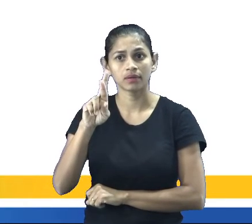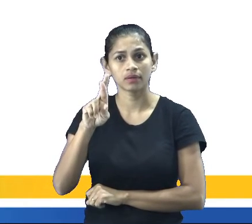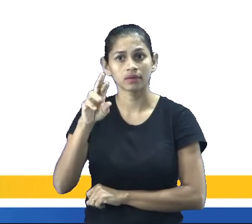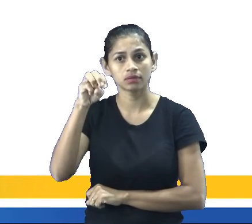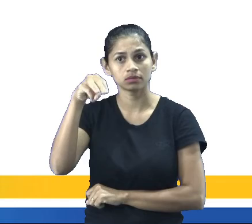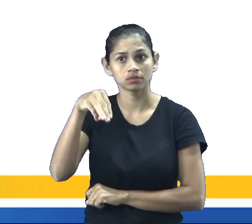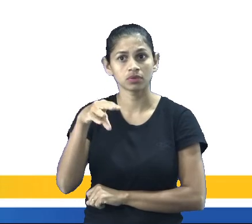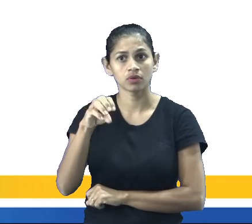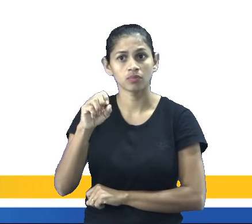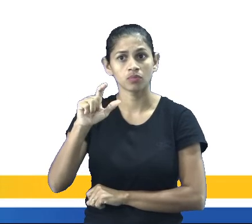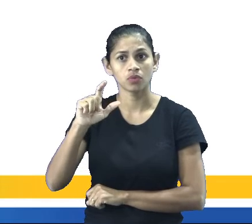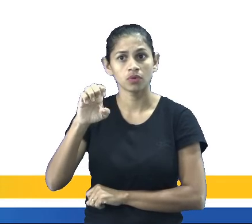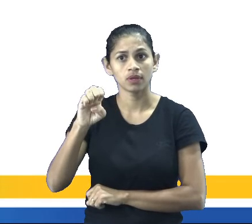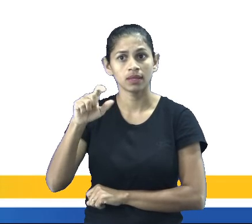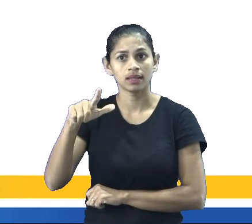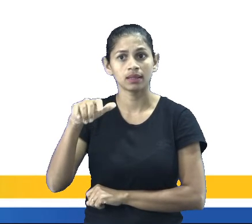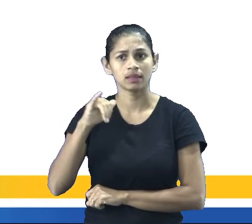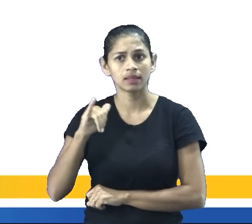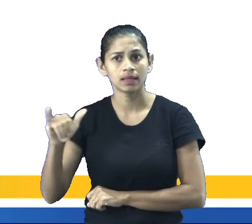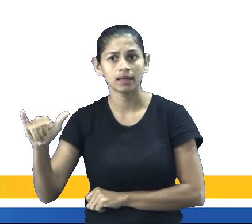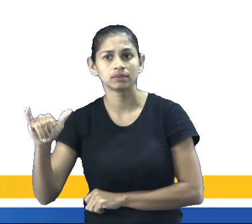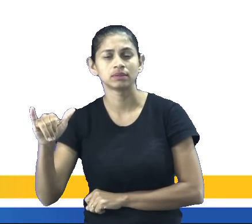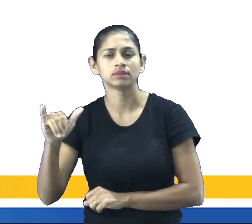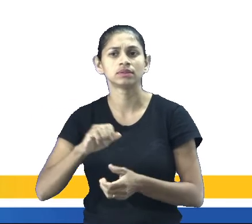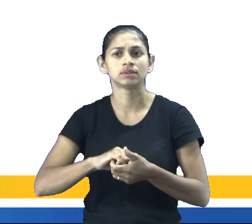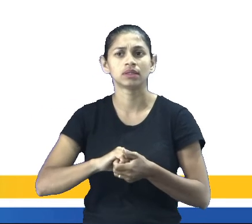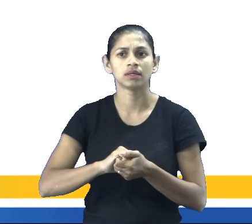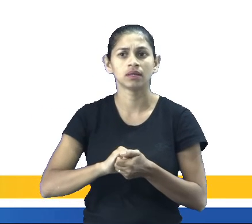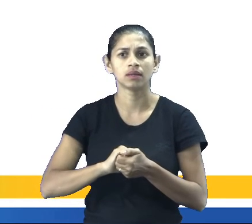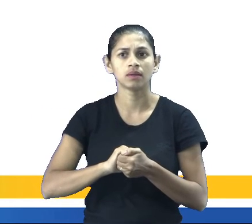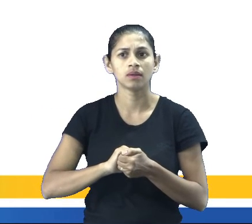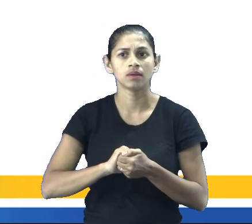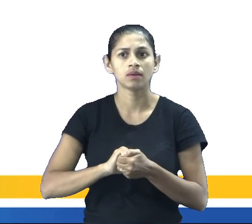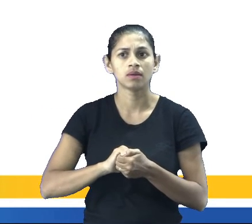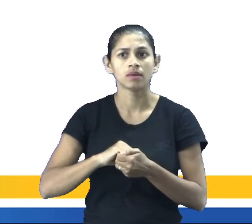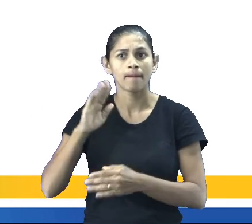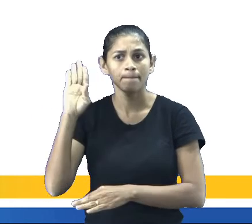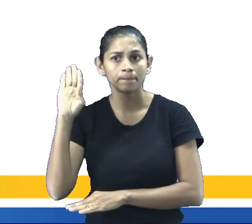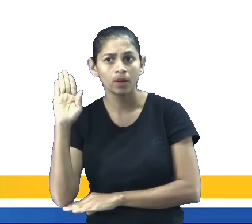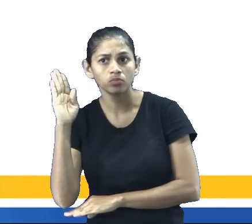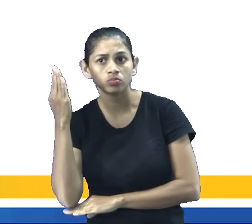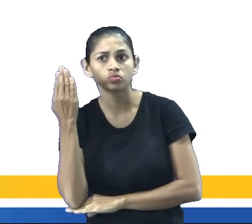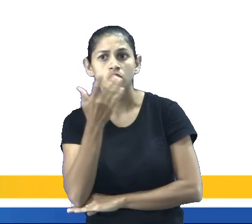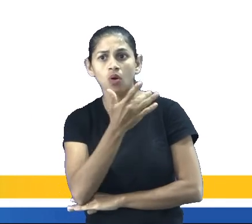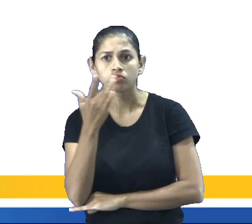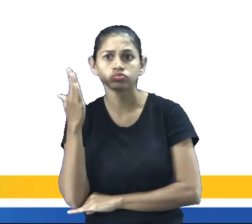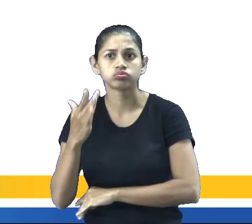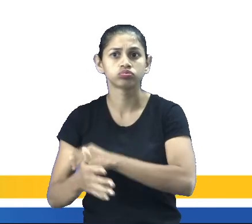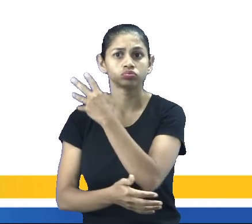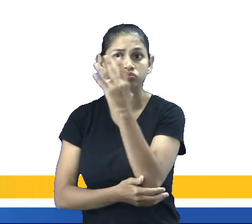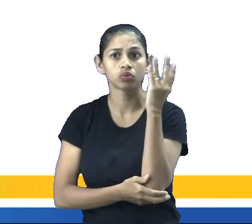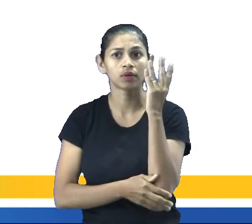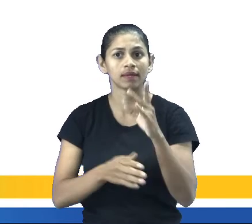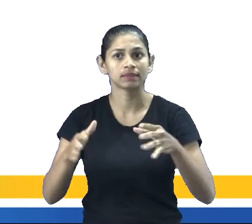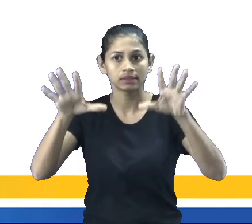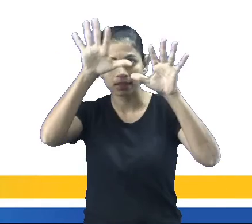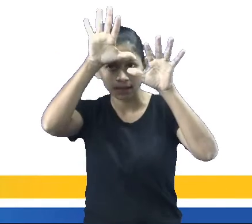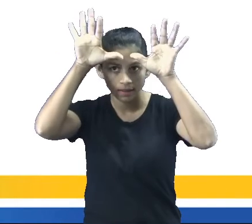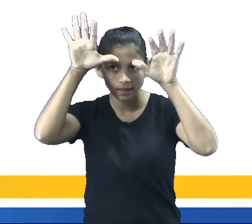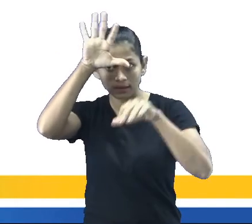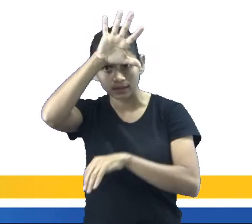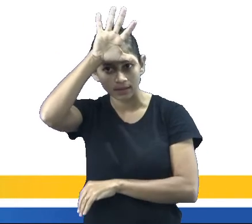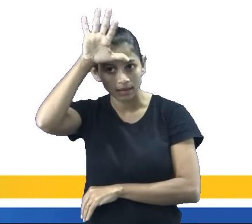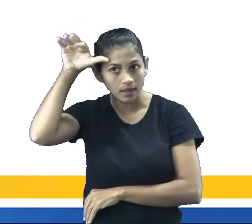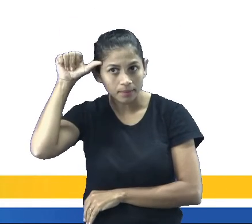na Amazônia, que se transforma em fornecedora de madeira para queima de usinas. Acho que não, hein? Letra